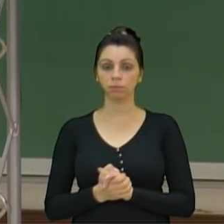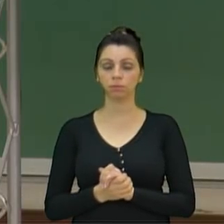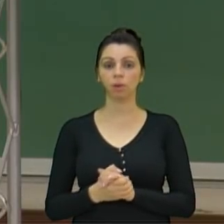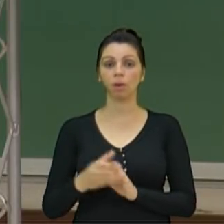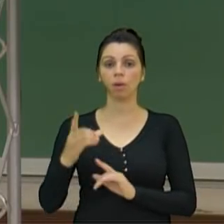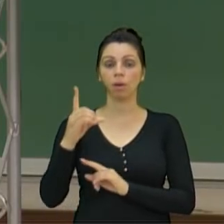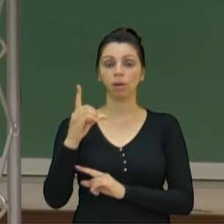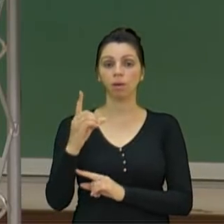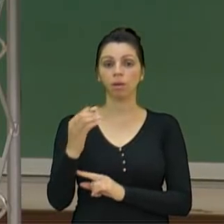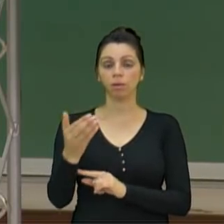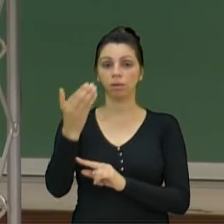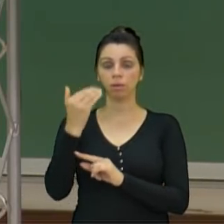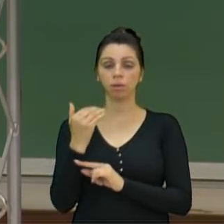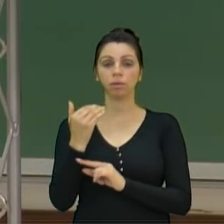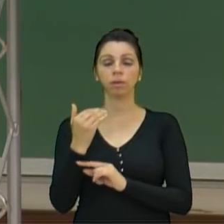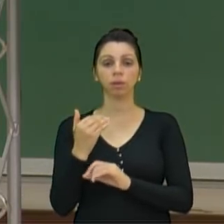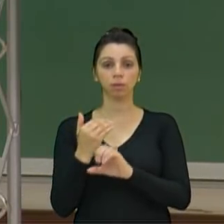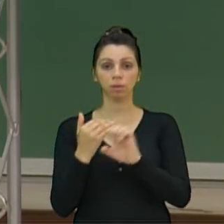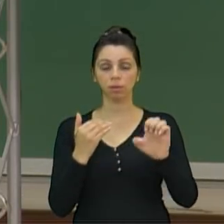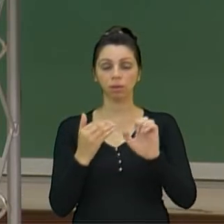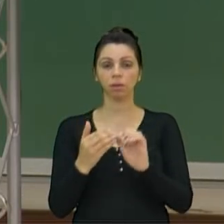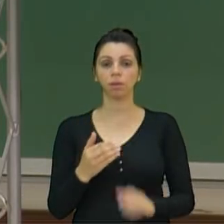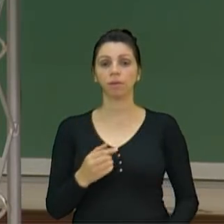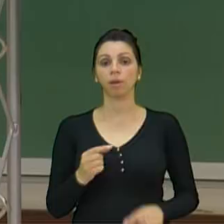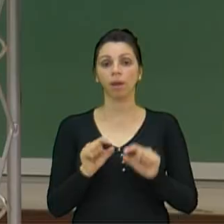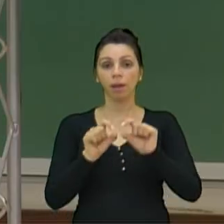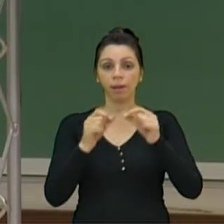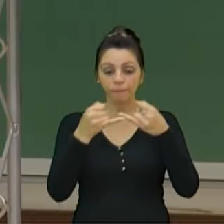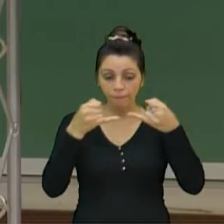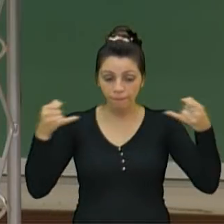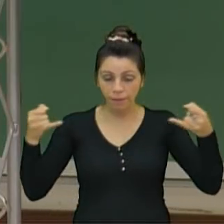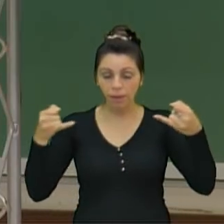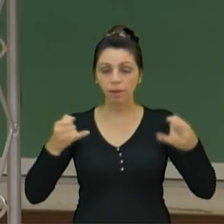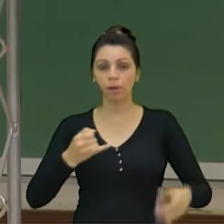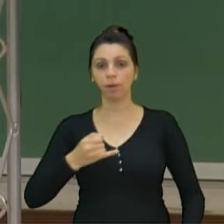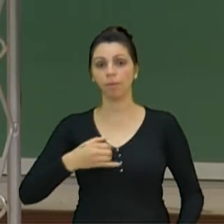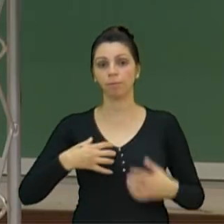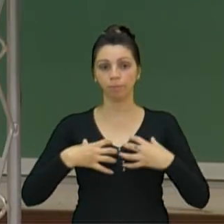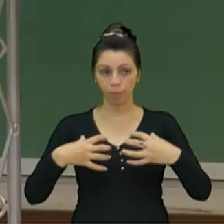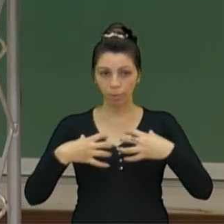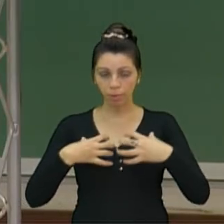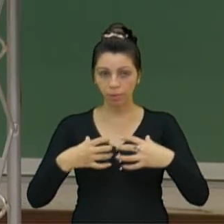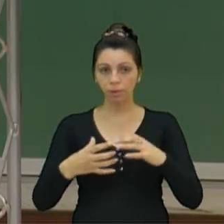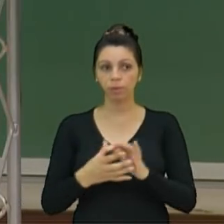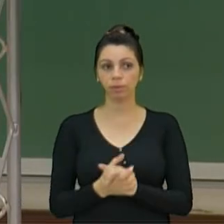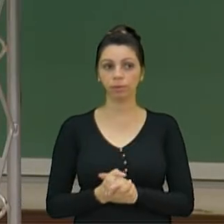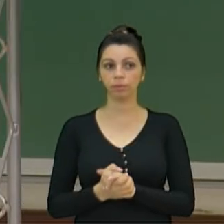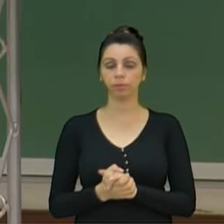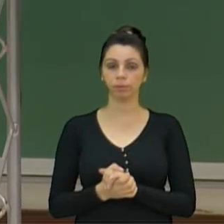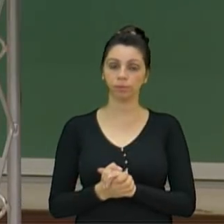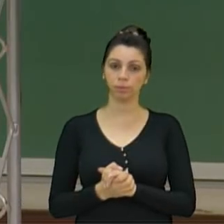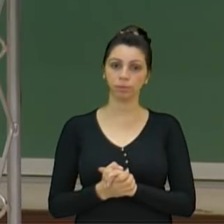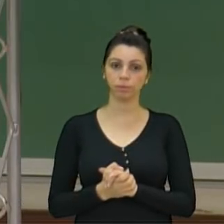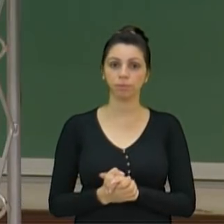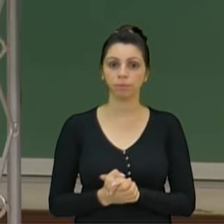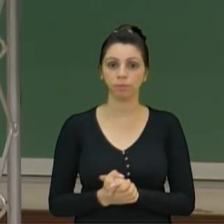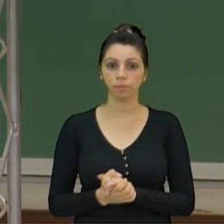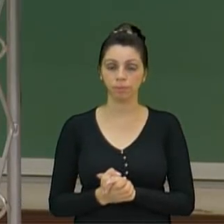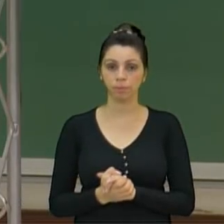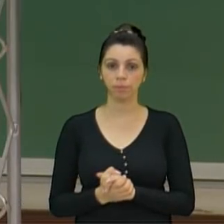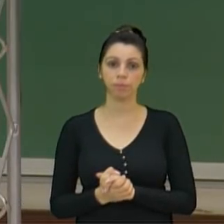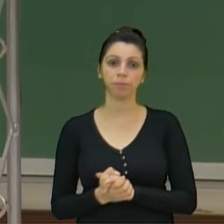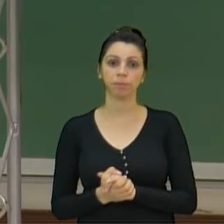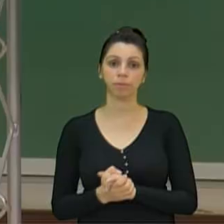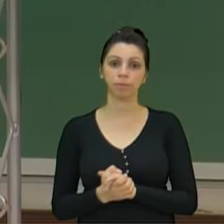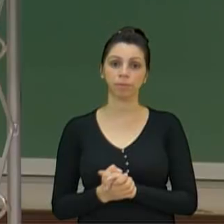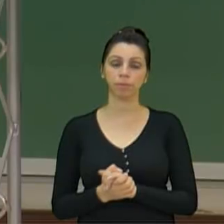veias pulmonares, tá? E aí as letras estavam fácil, né? Essa cavidade superior do lado